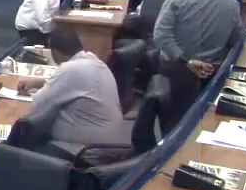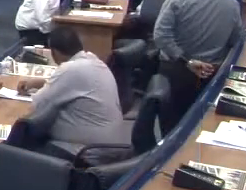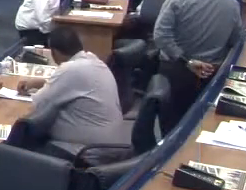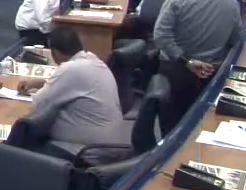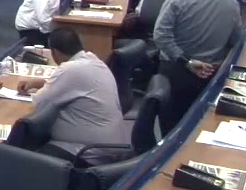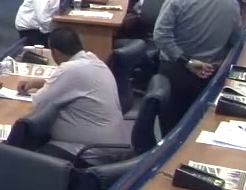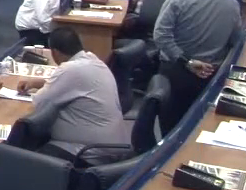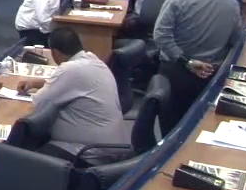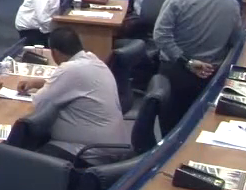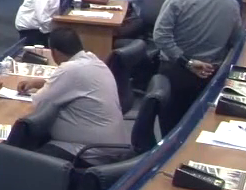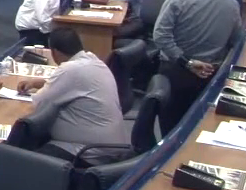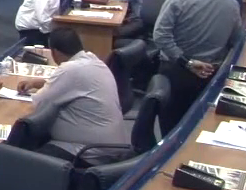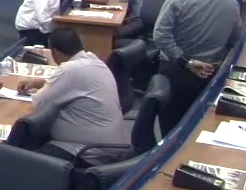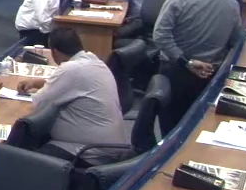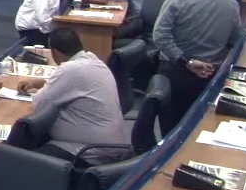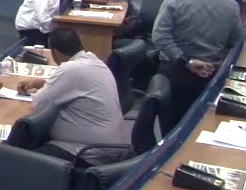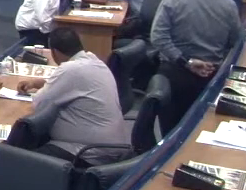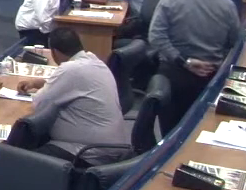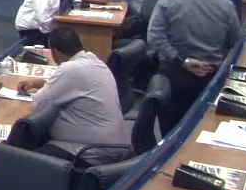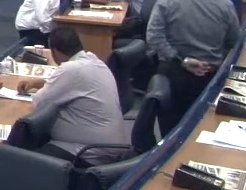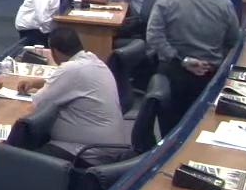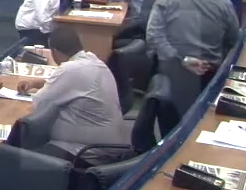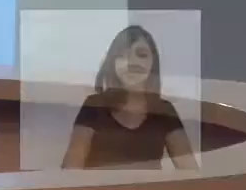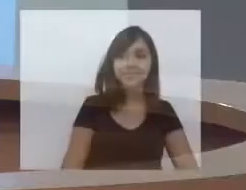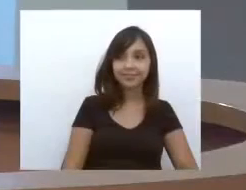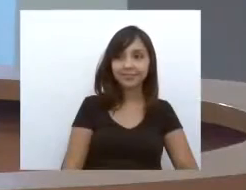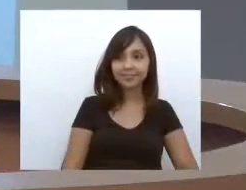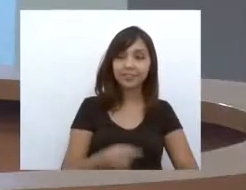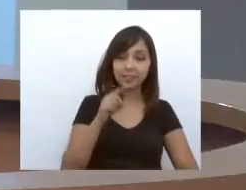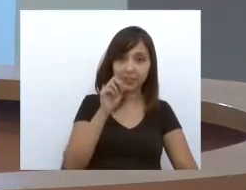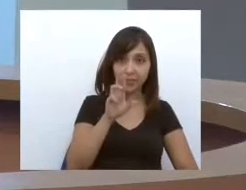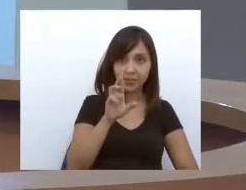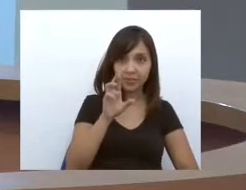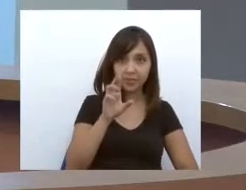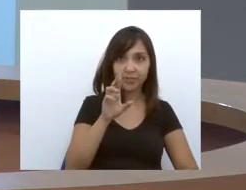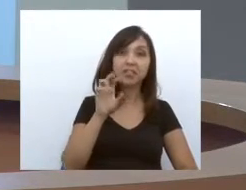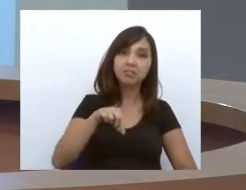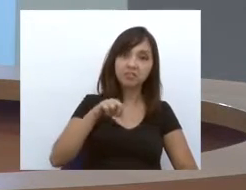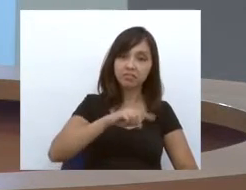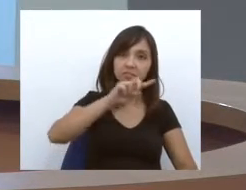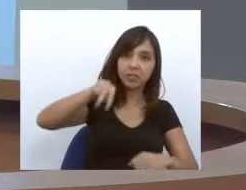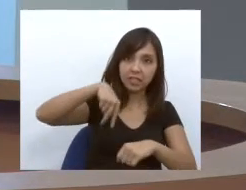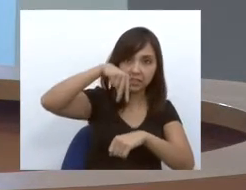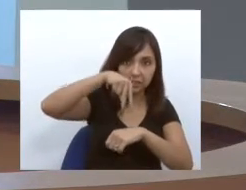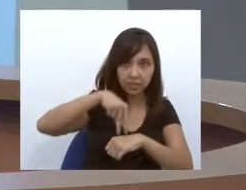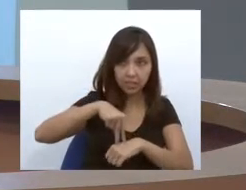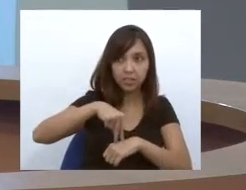A PESP, através da professora Osani, vem até essa tribuna.